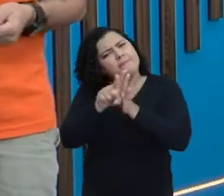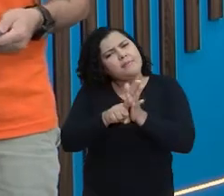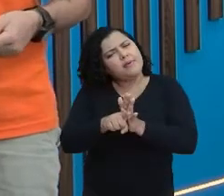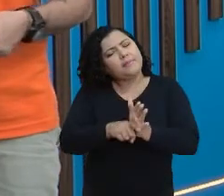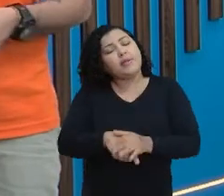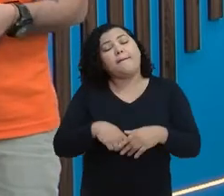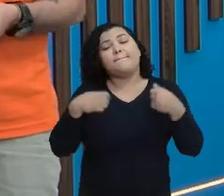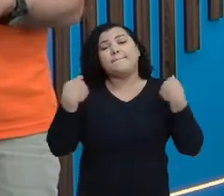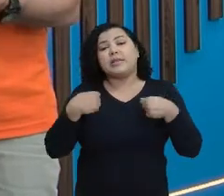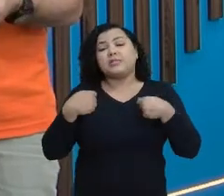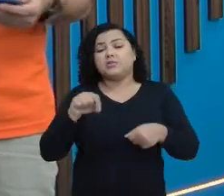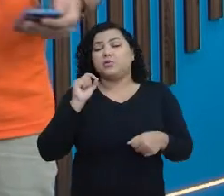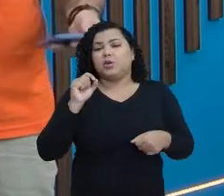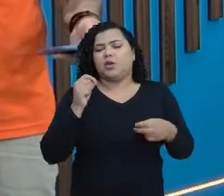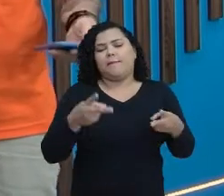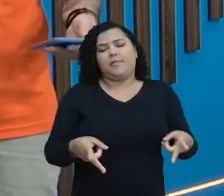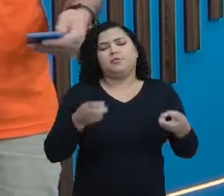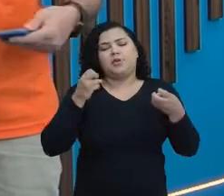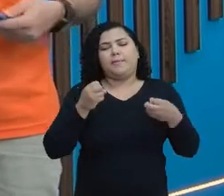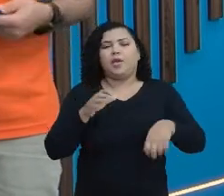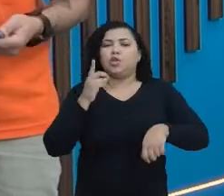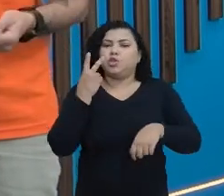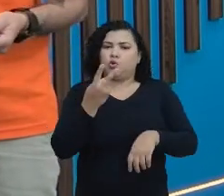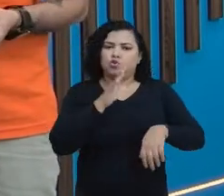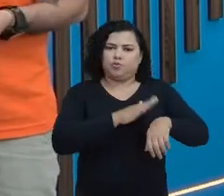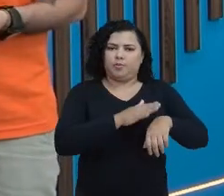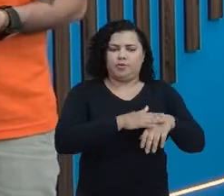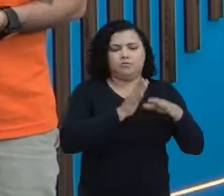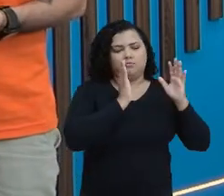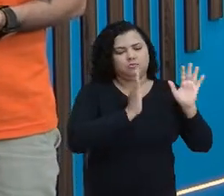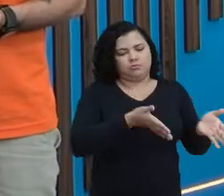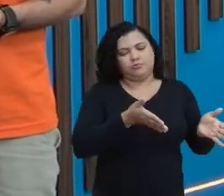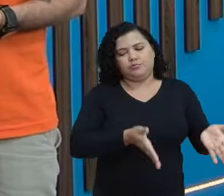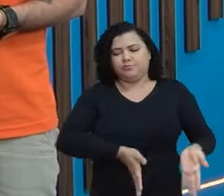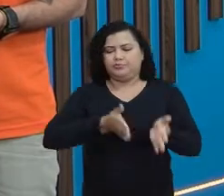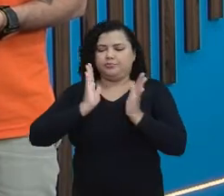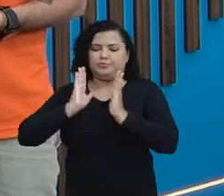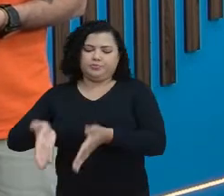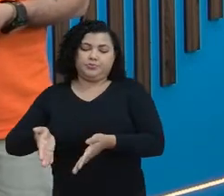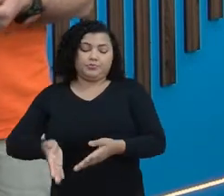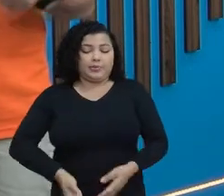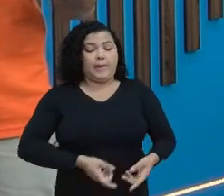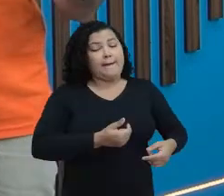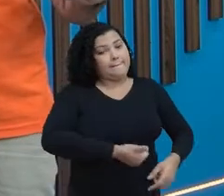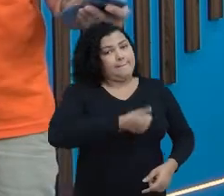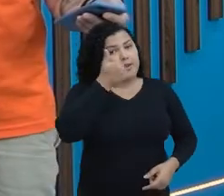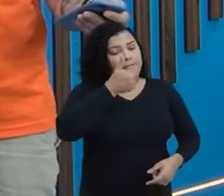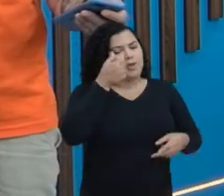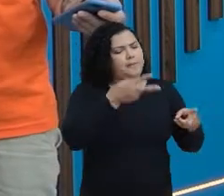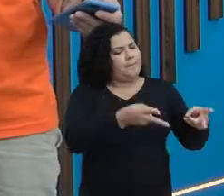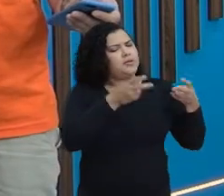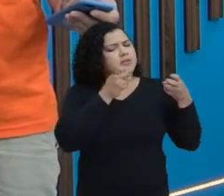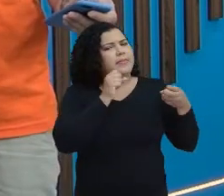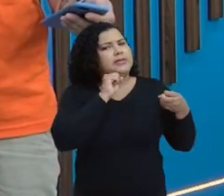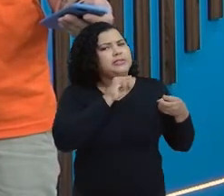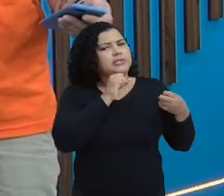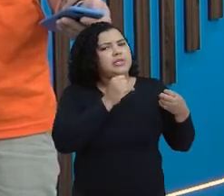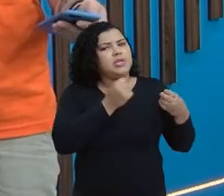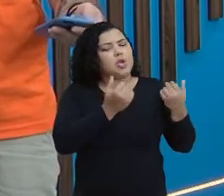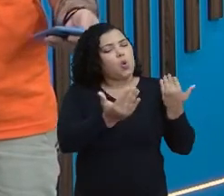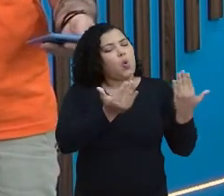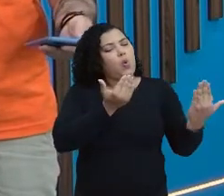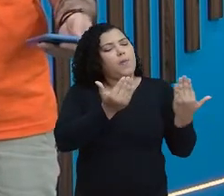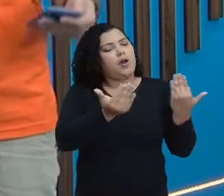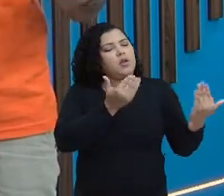você tem que observar duas etapas. A primeira é observar se uma grandeza relacionada com a outra está